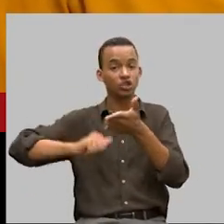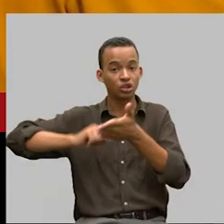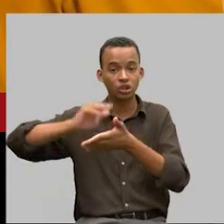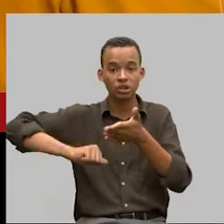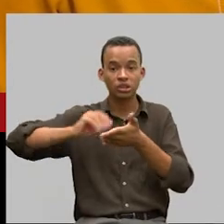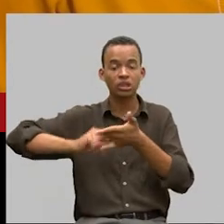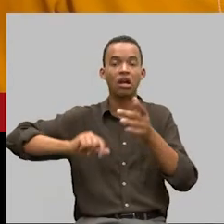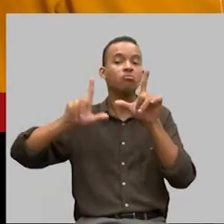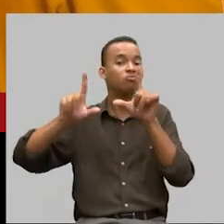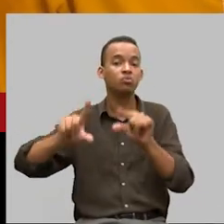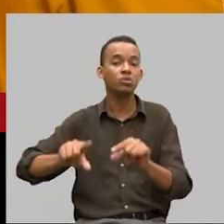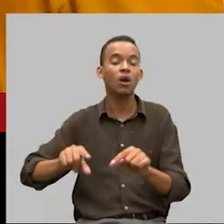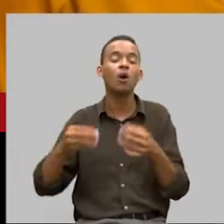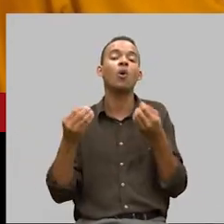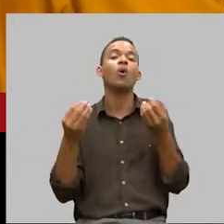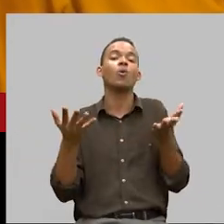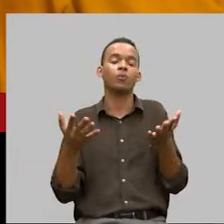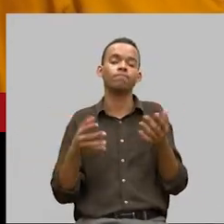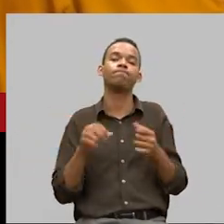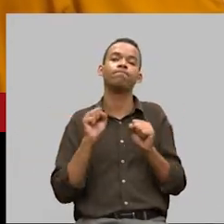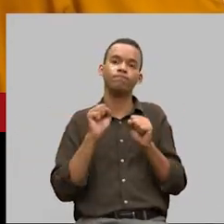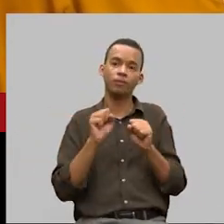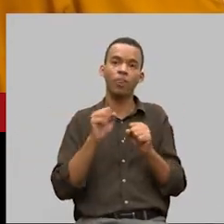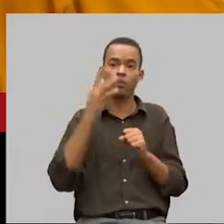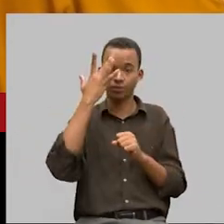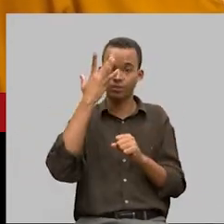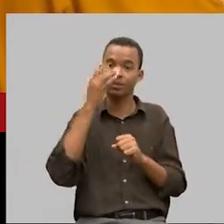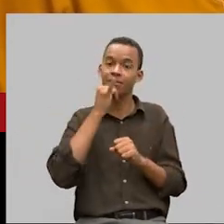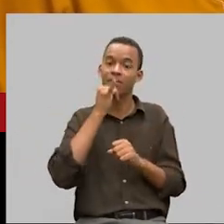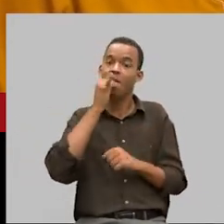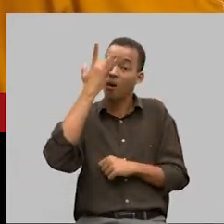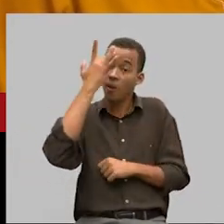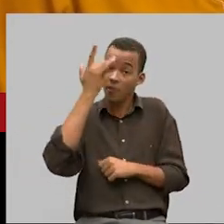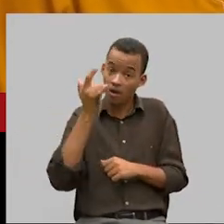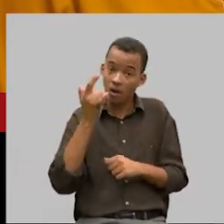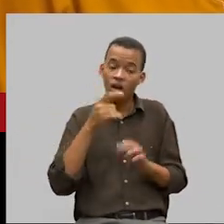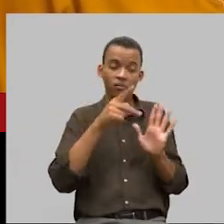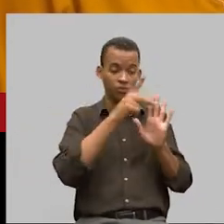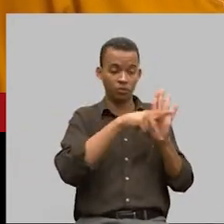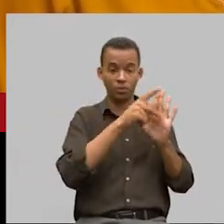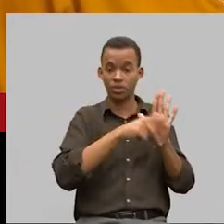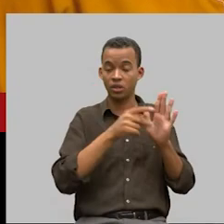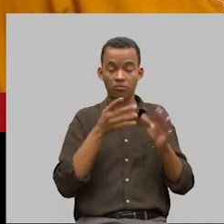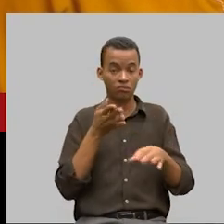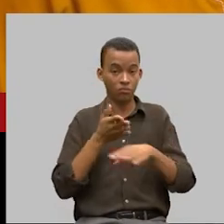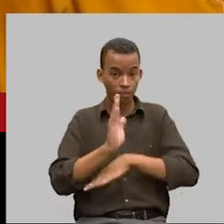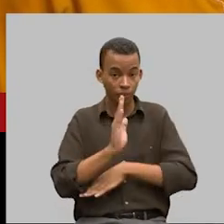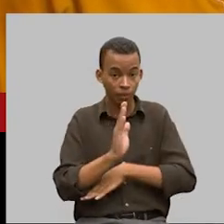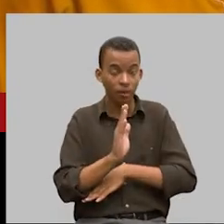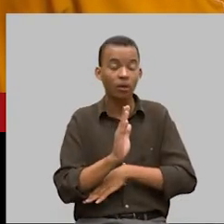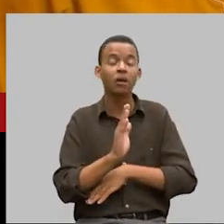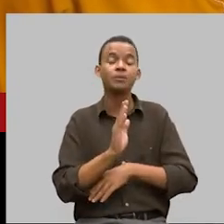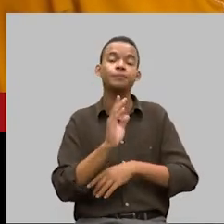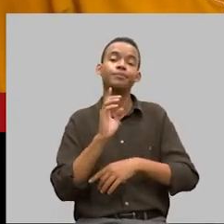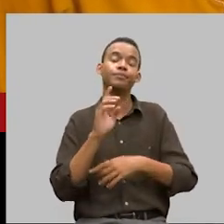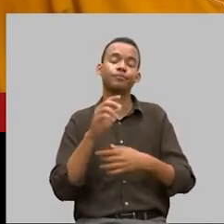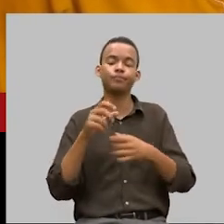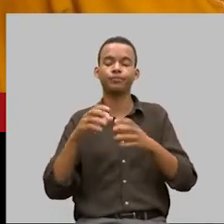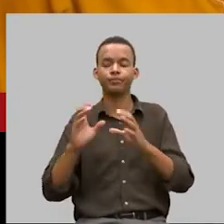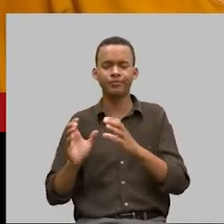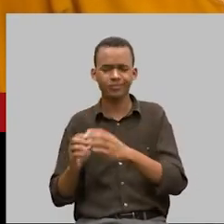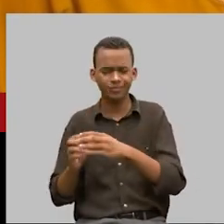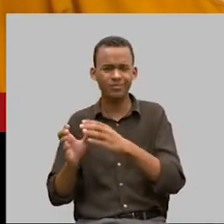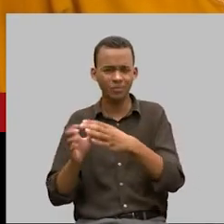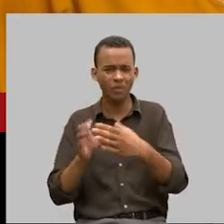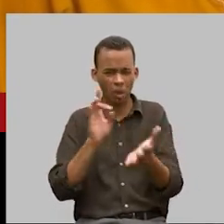Básica é isso que pode acontecer a partir de amanhã se esse projeto de lei passar na comissão de constituição e justiça e nas demais comissões então é é um